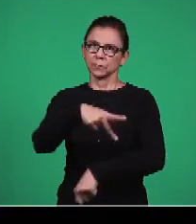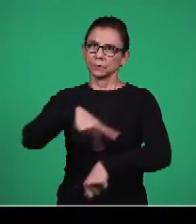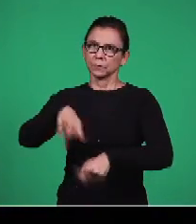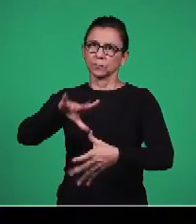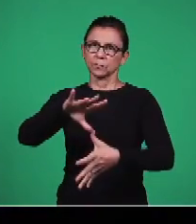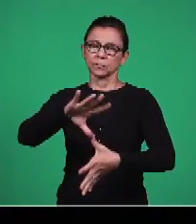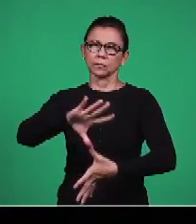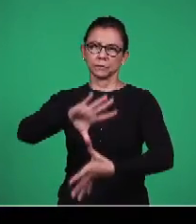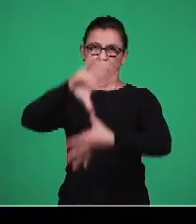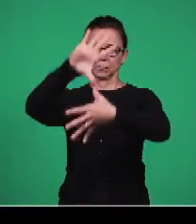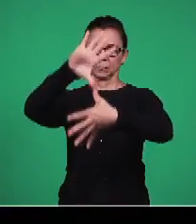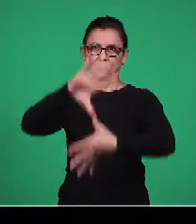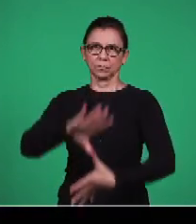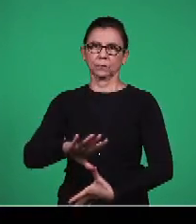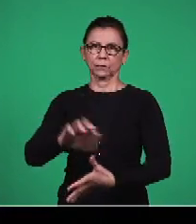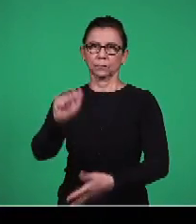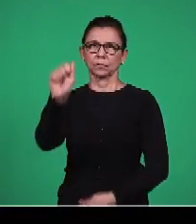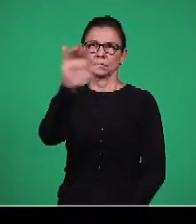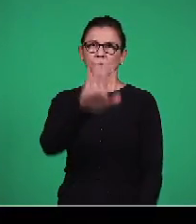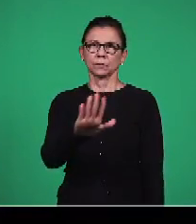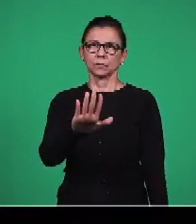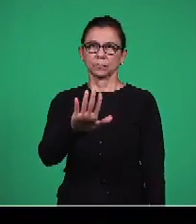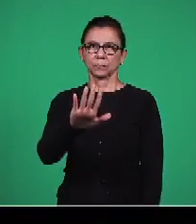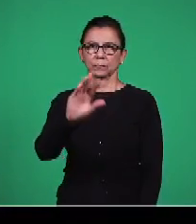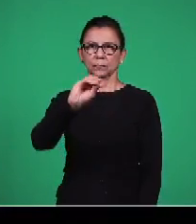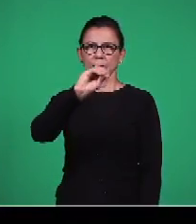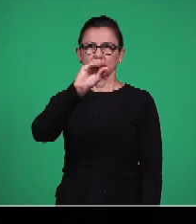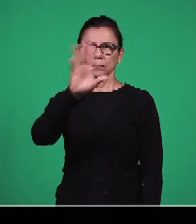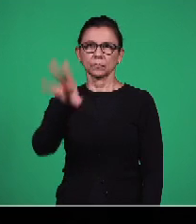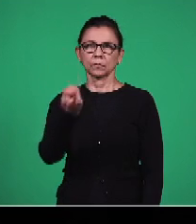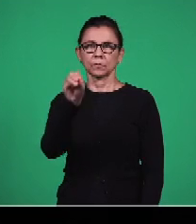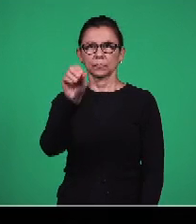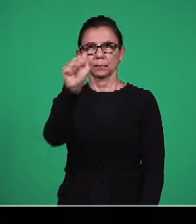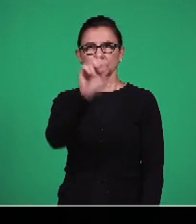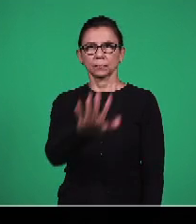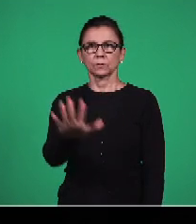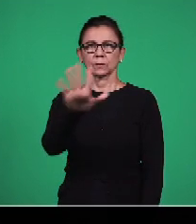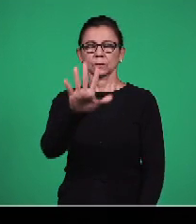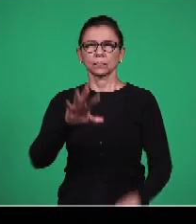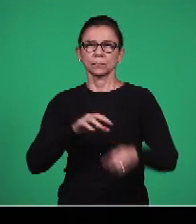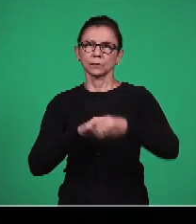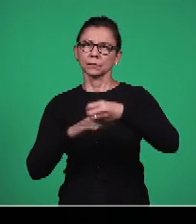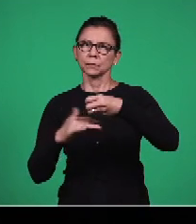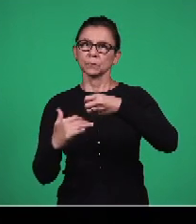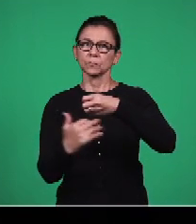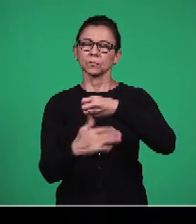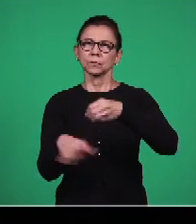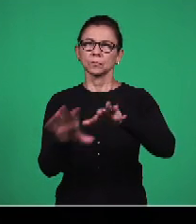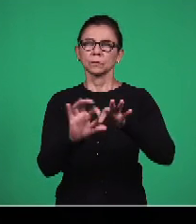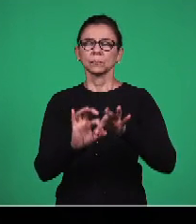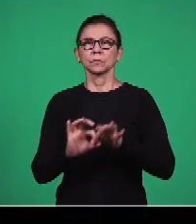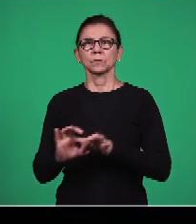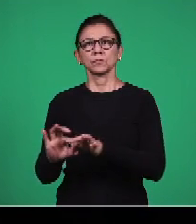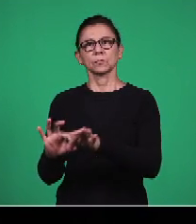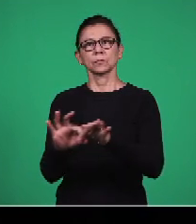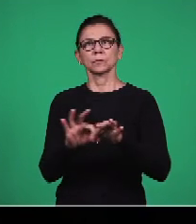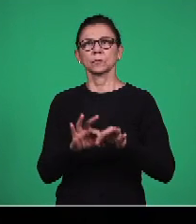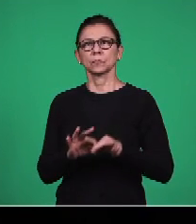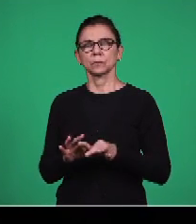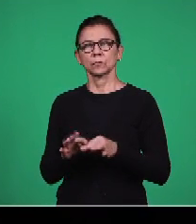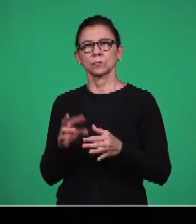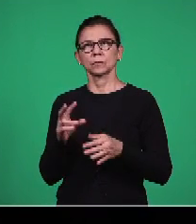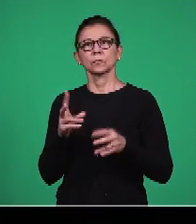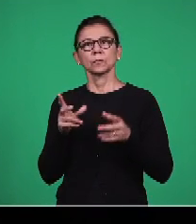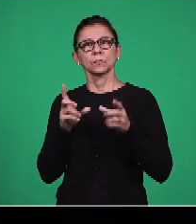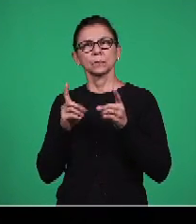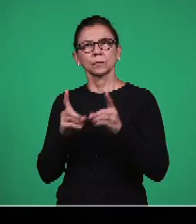3 Américas, Europa, África, Ásia e Oceania, conectadas pela mesma doutrina,